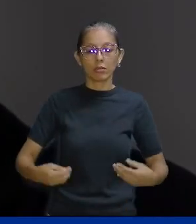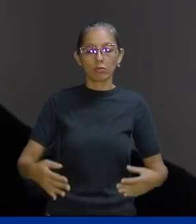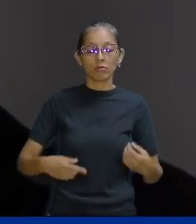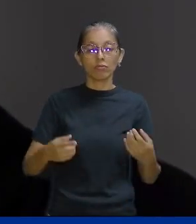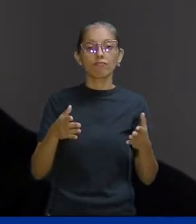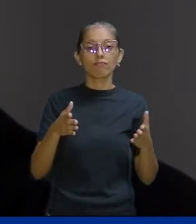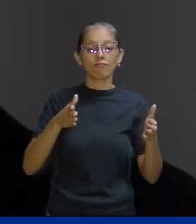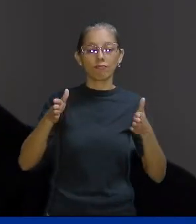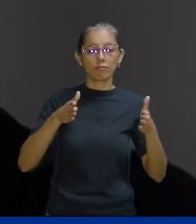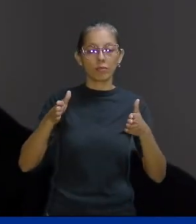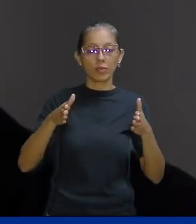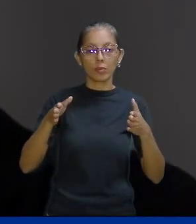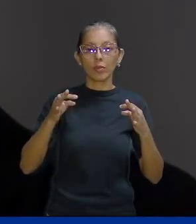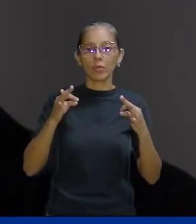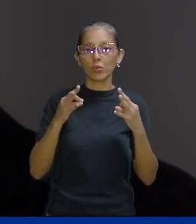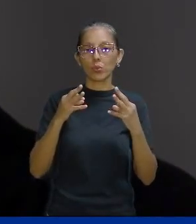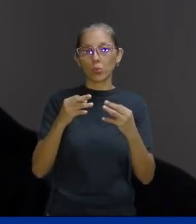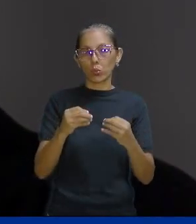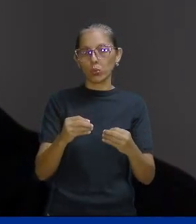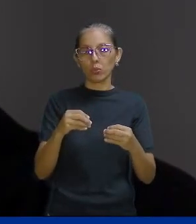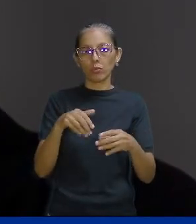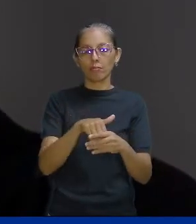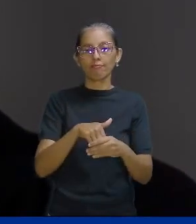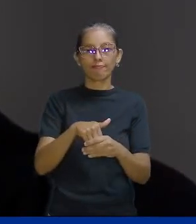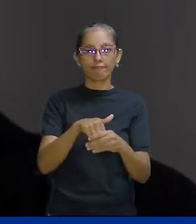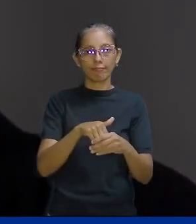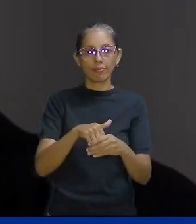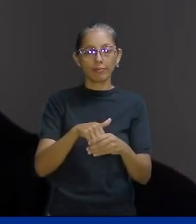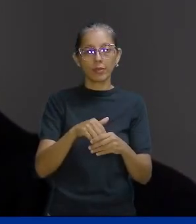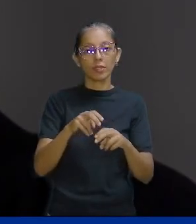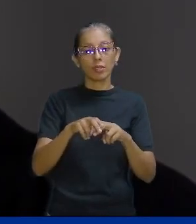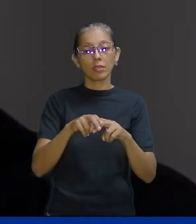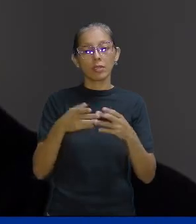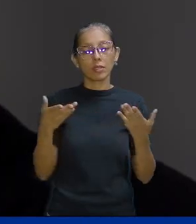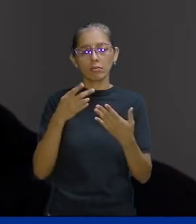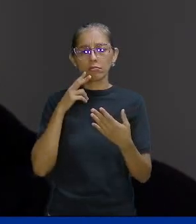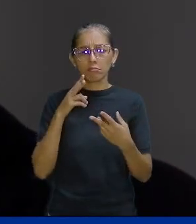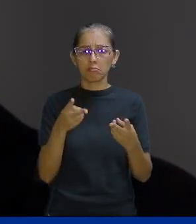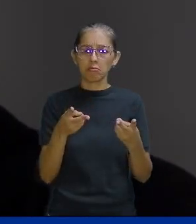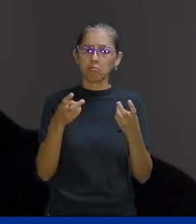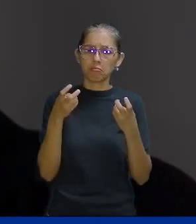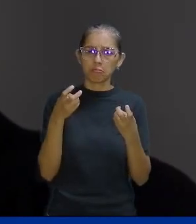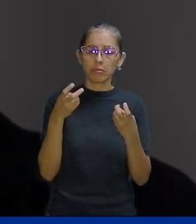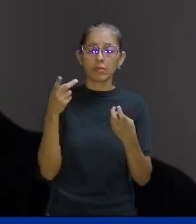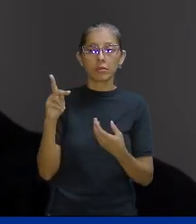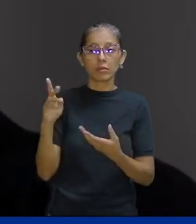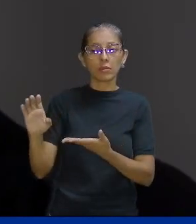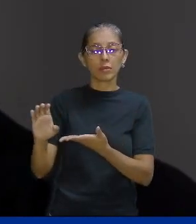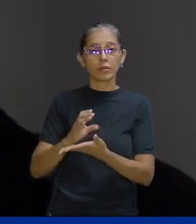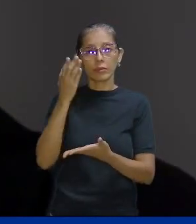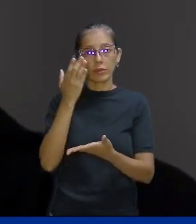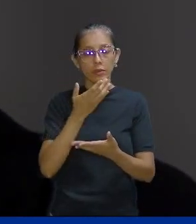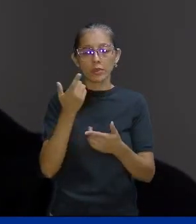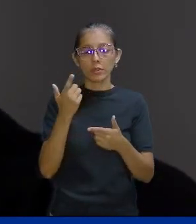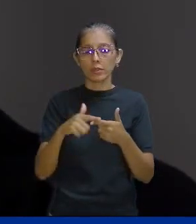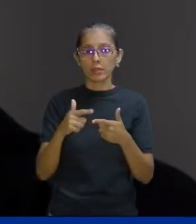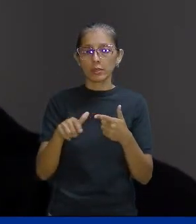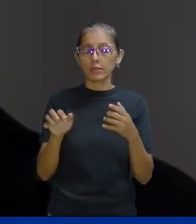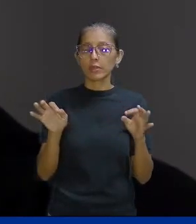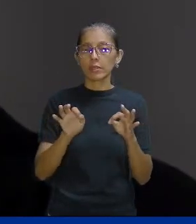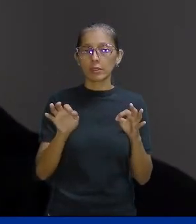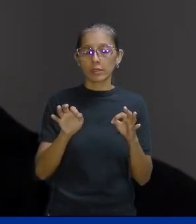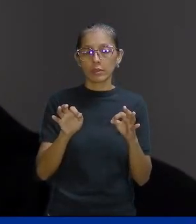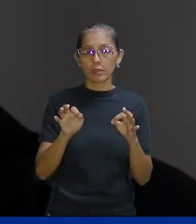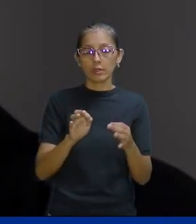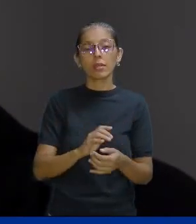campanha. A meu ver, não tem um condão de comprometer a regularidade das contas da candidata, porquanto se verifica o